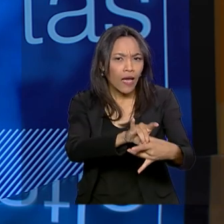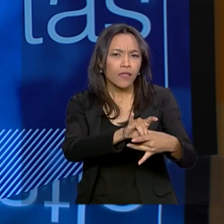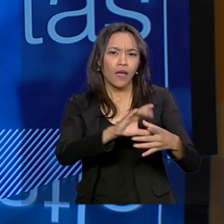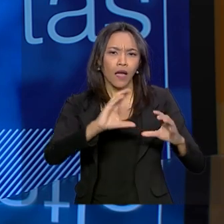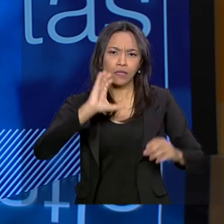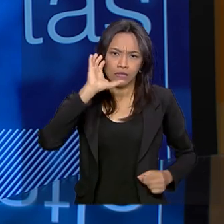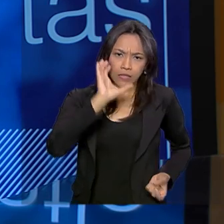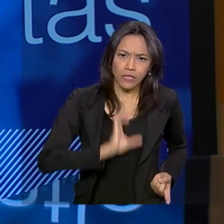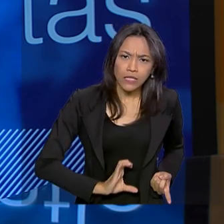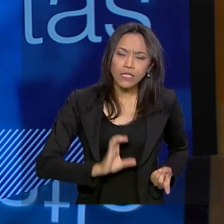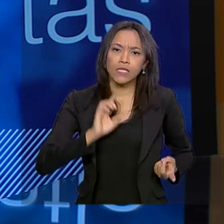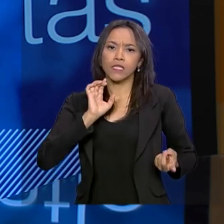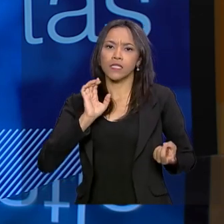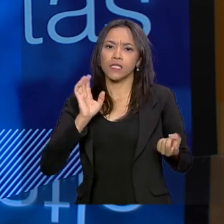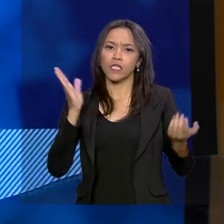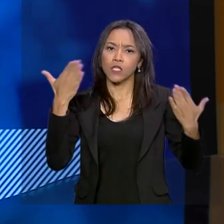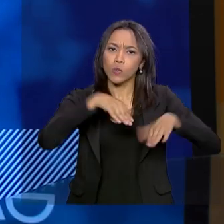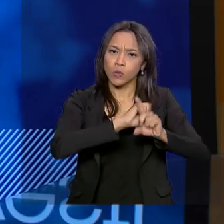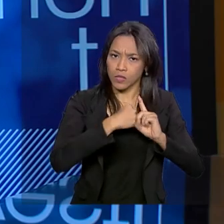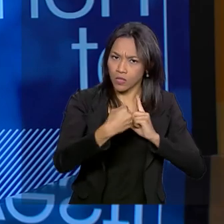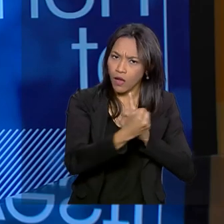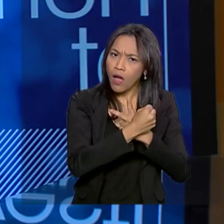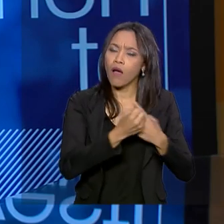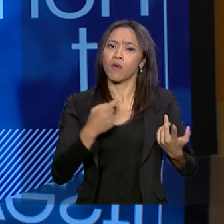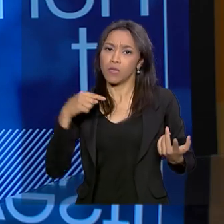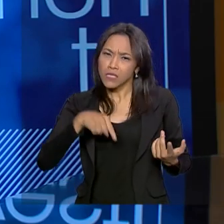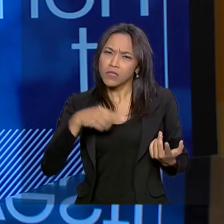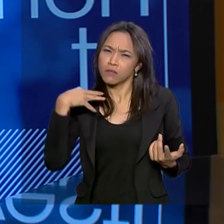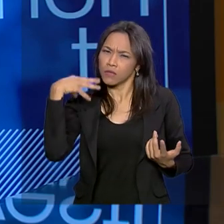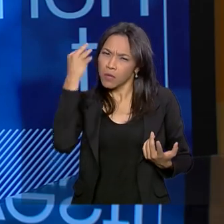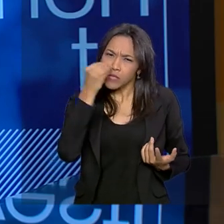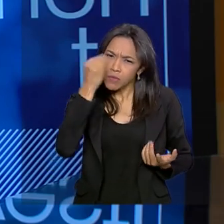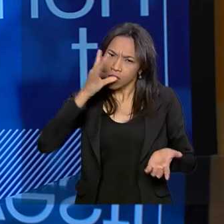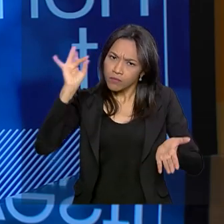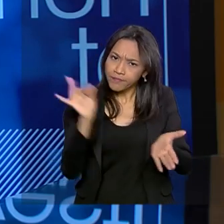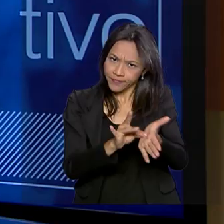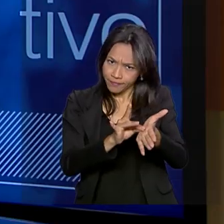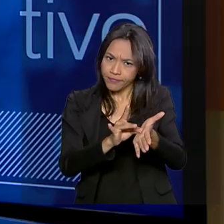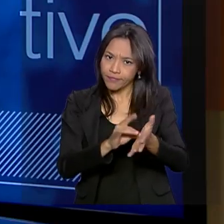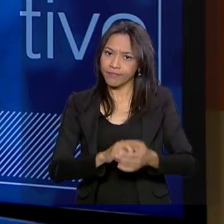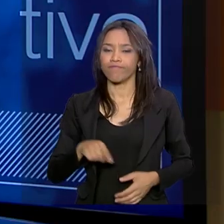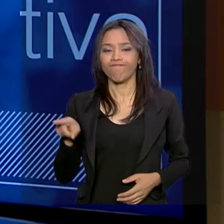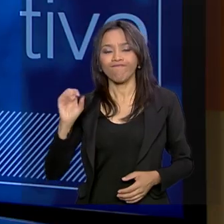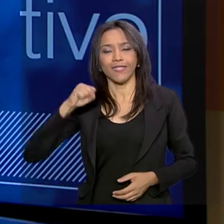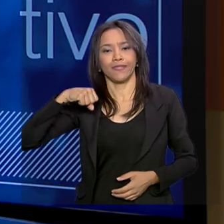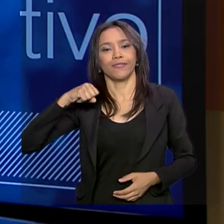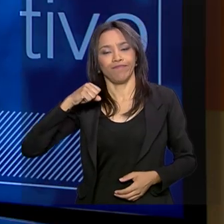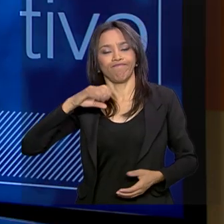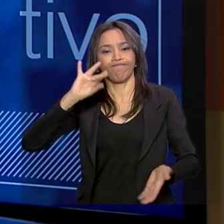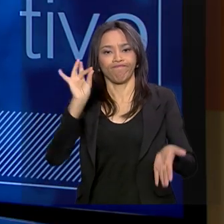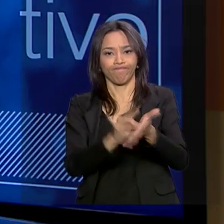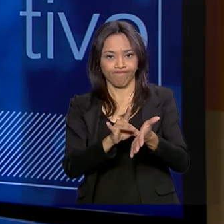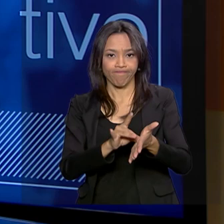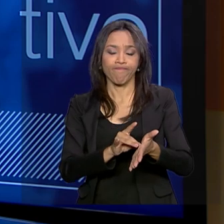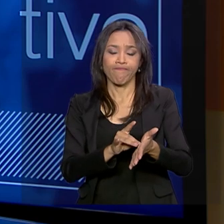ligado à inclusão social? Essa relação, ela na prática, existe? Existe sim. O